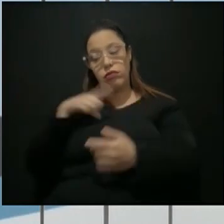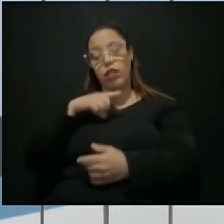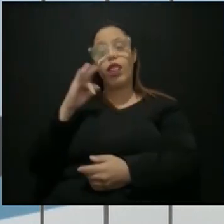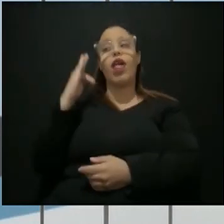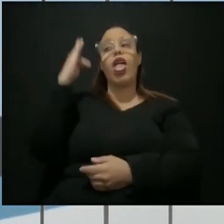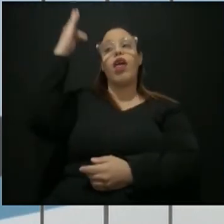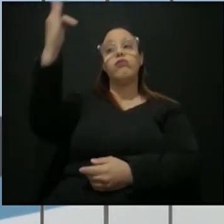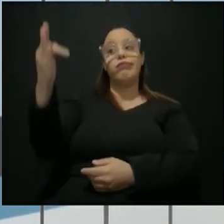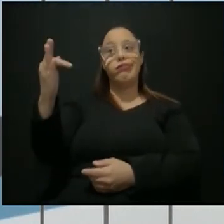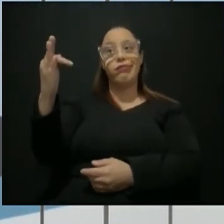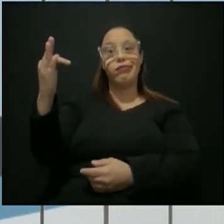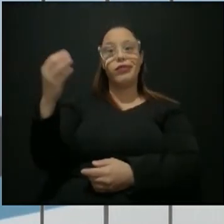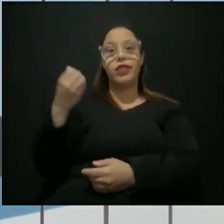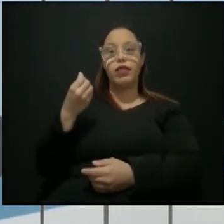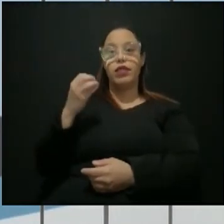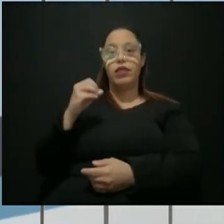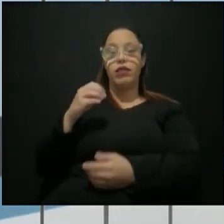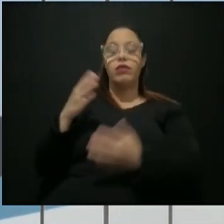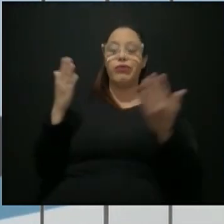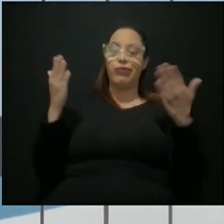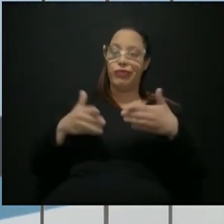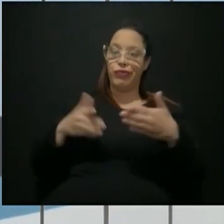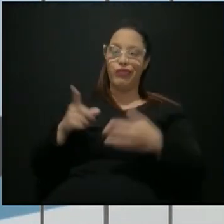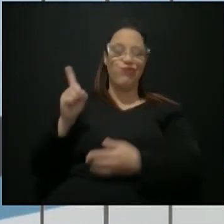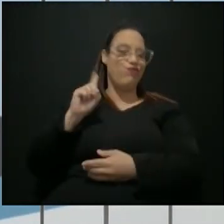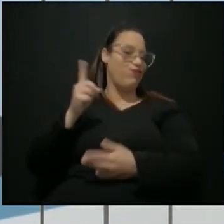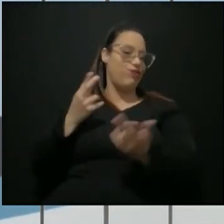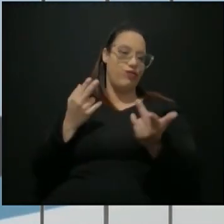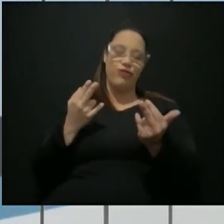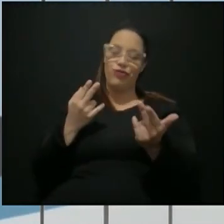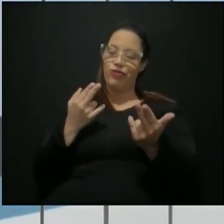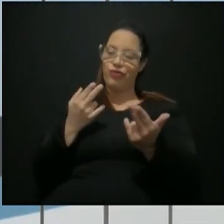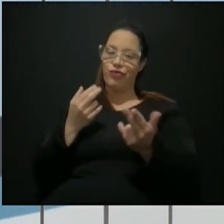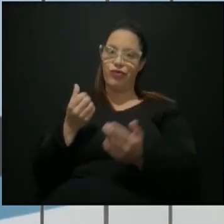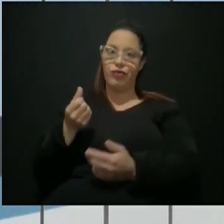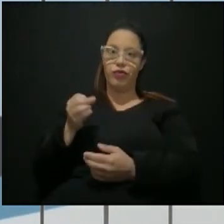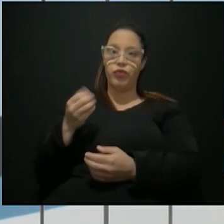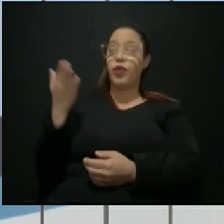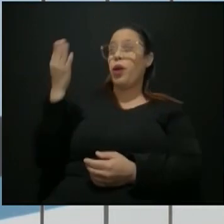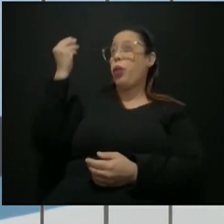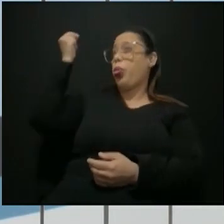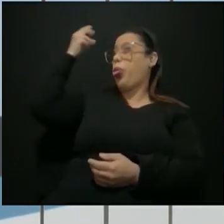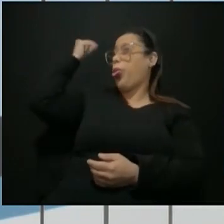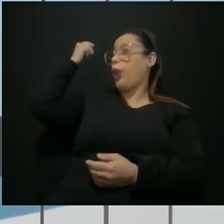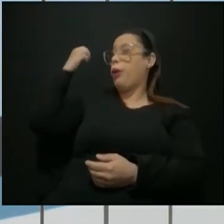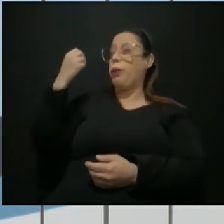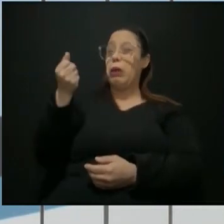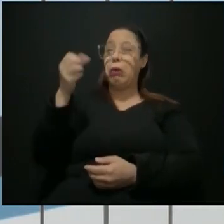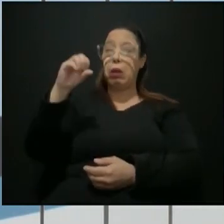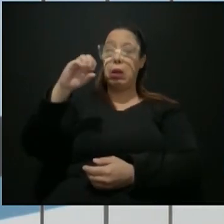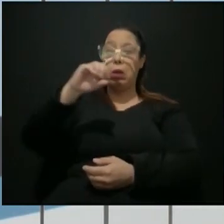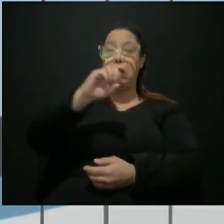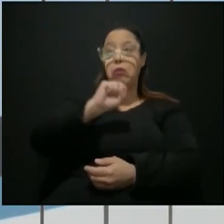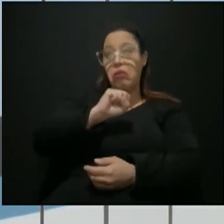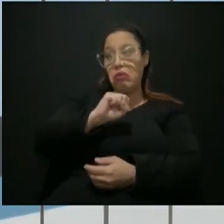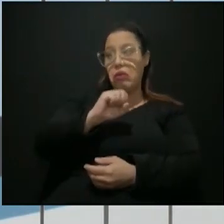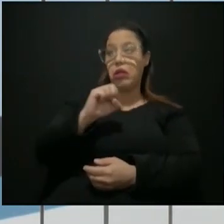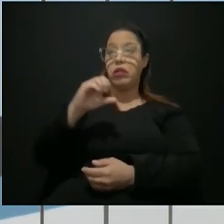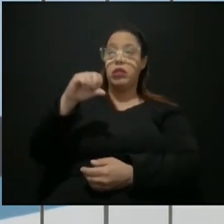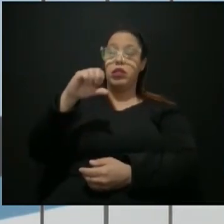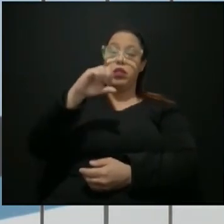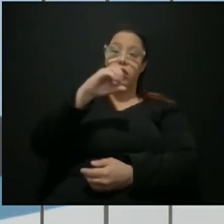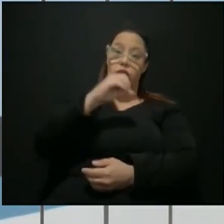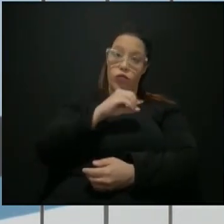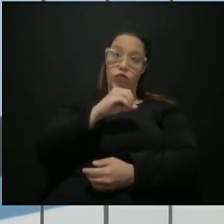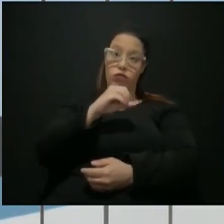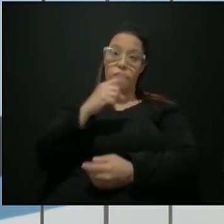60 anos hoje não é igual ter 60 anos lá em 1990, em 80, e a gente precisa, então, ir além